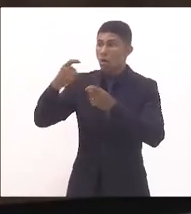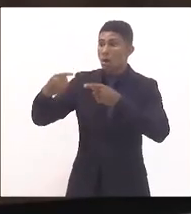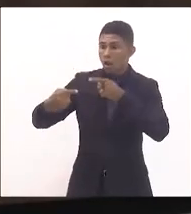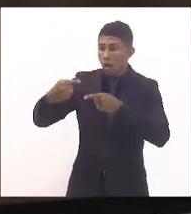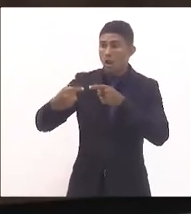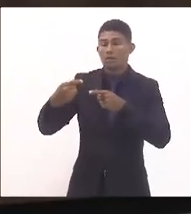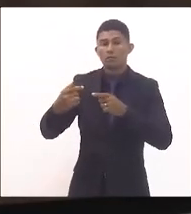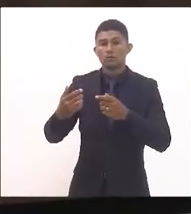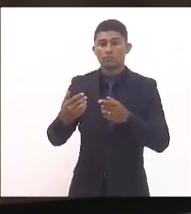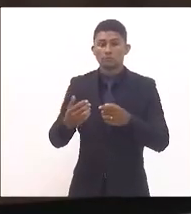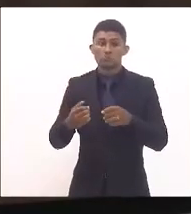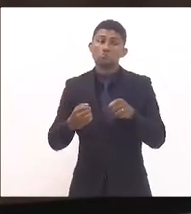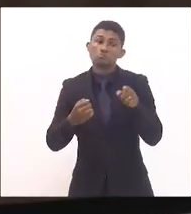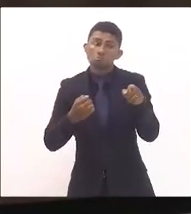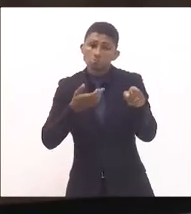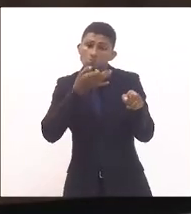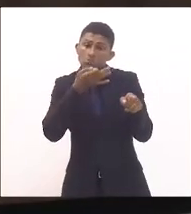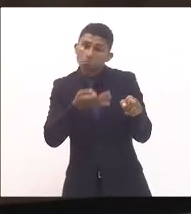Excelência pode divergir